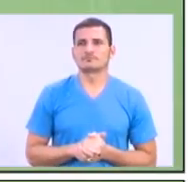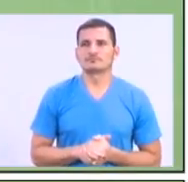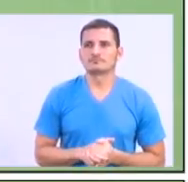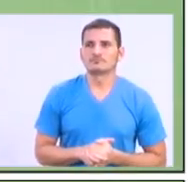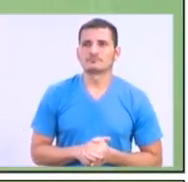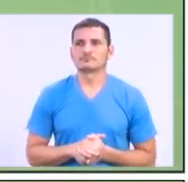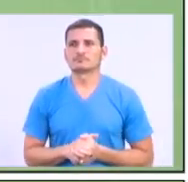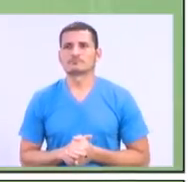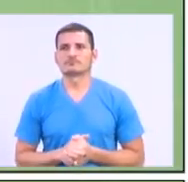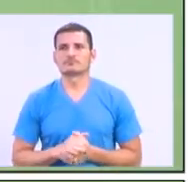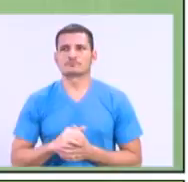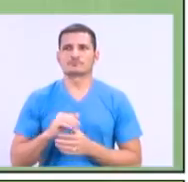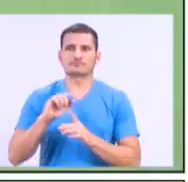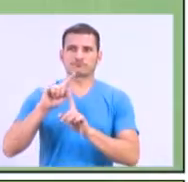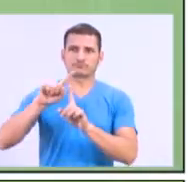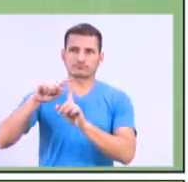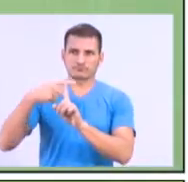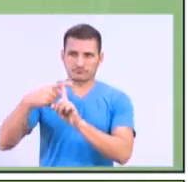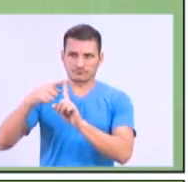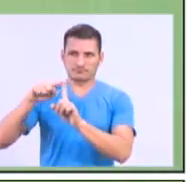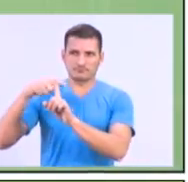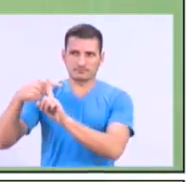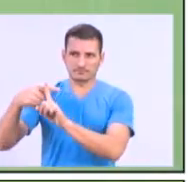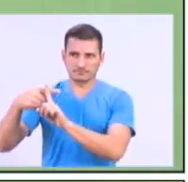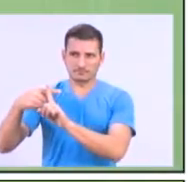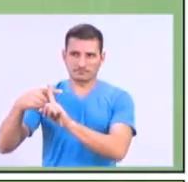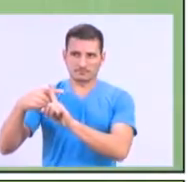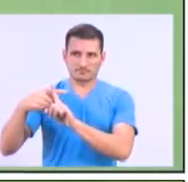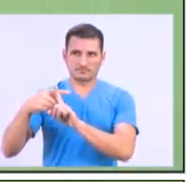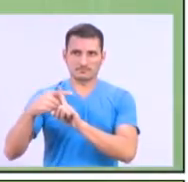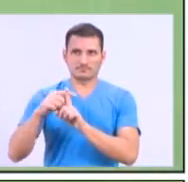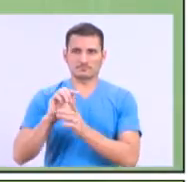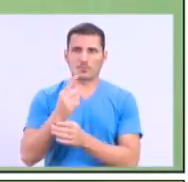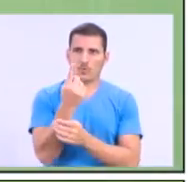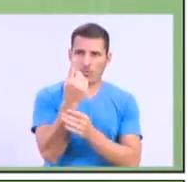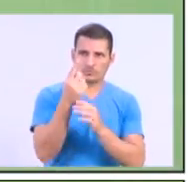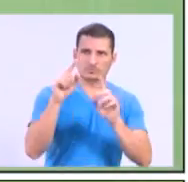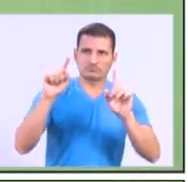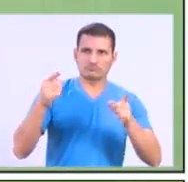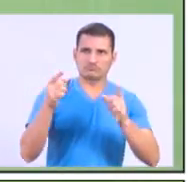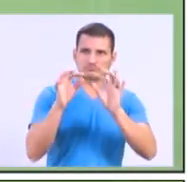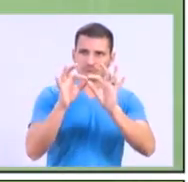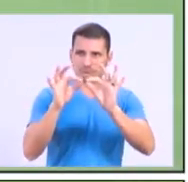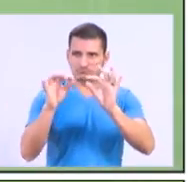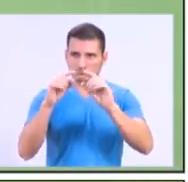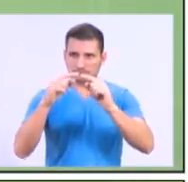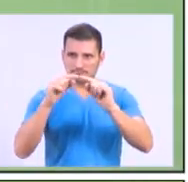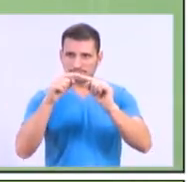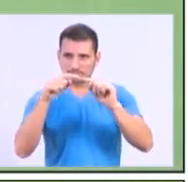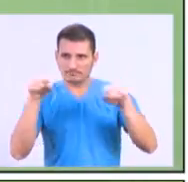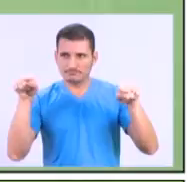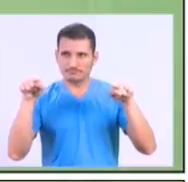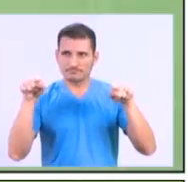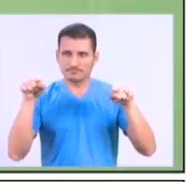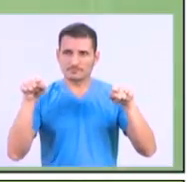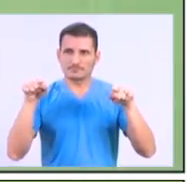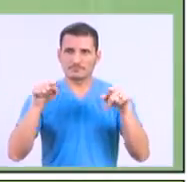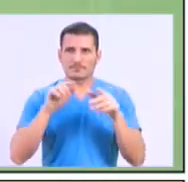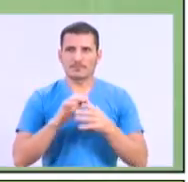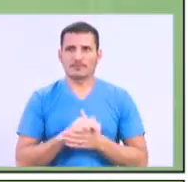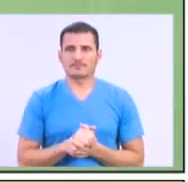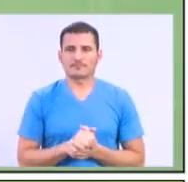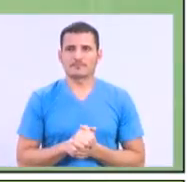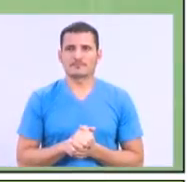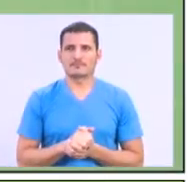o incremento desse valor. Né, tudo declarado em uma única linha. Caso essa afirmação dentro